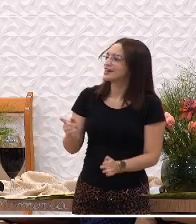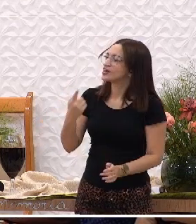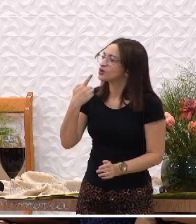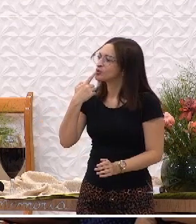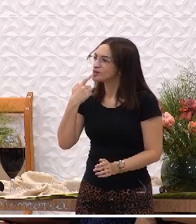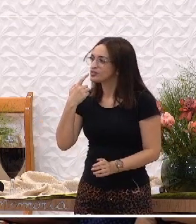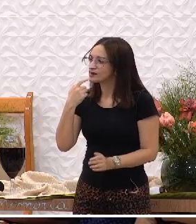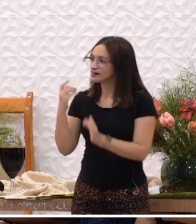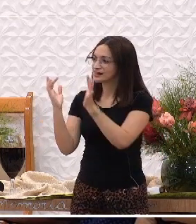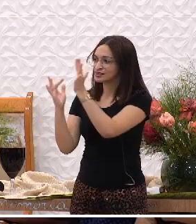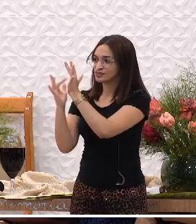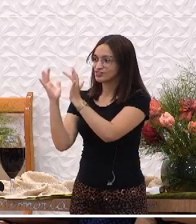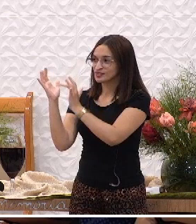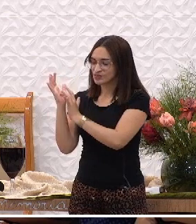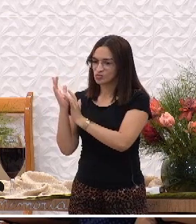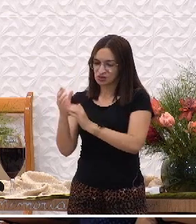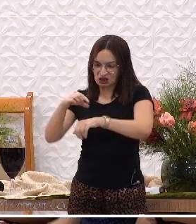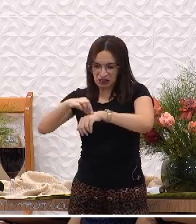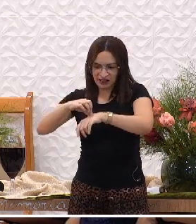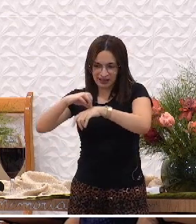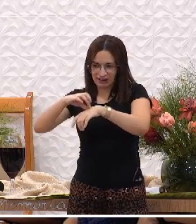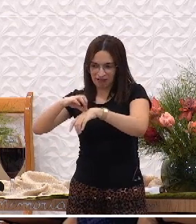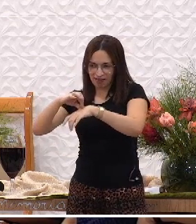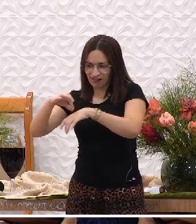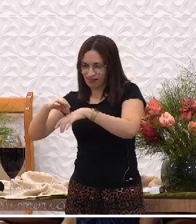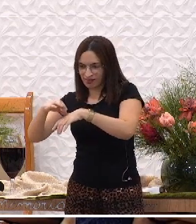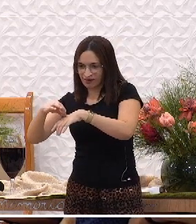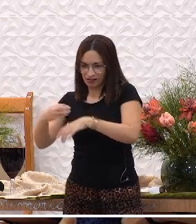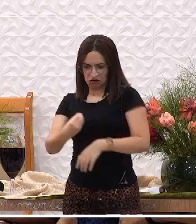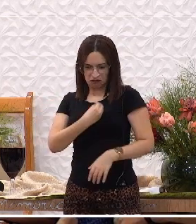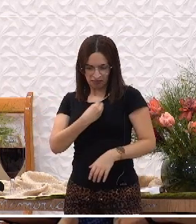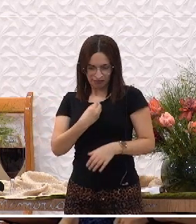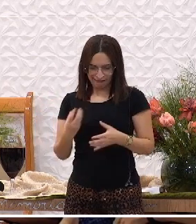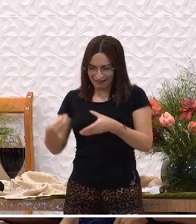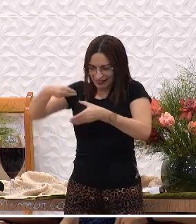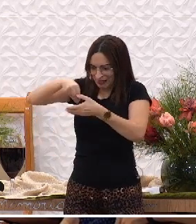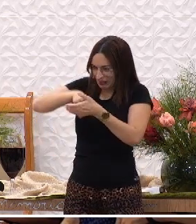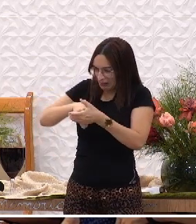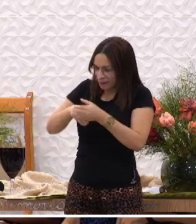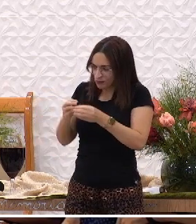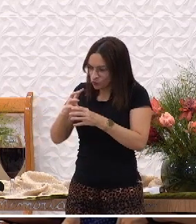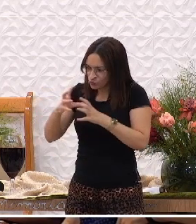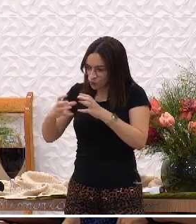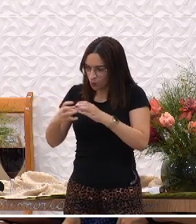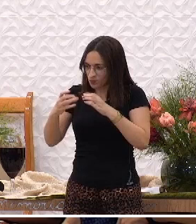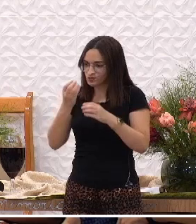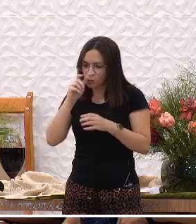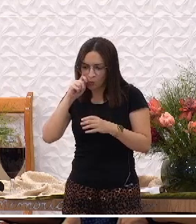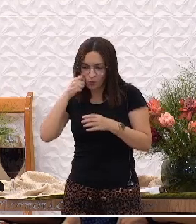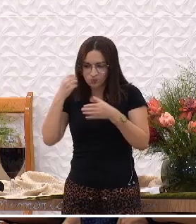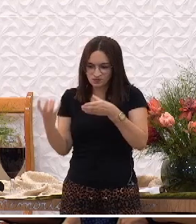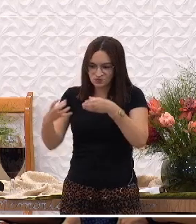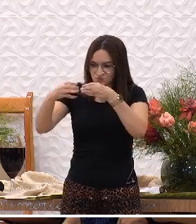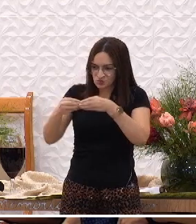estão nem corporal, nem carnalmente presentes com ou sob o pão e o vinho da ceia do Senhor, ou